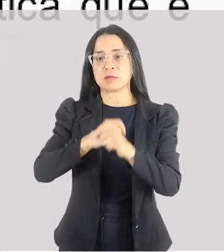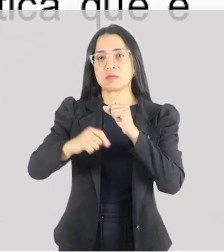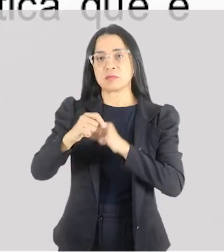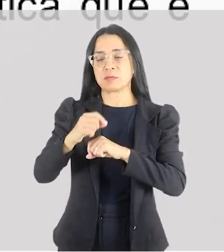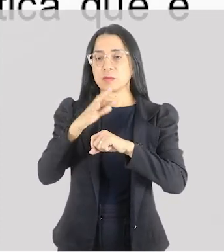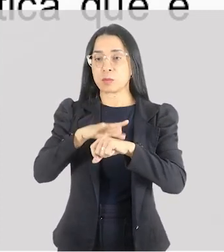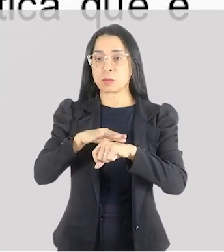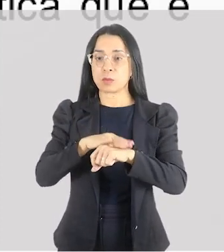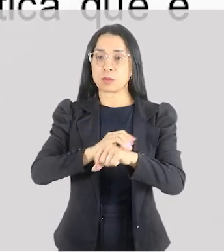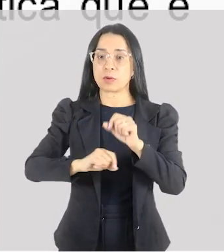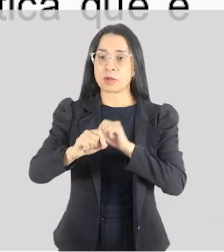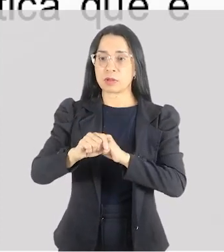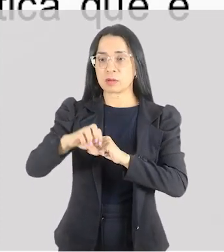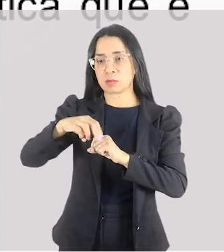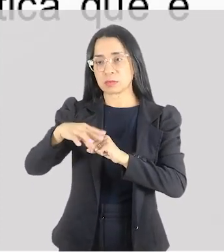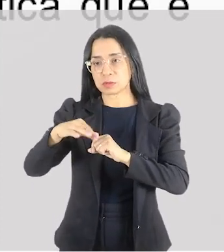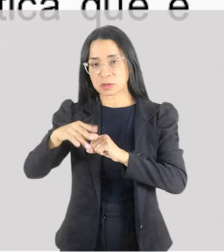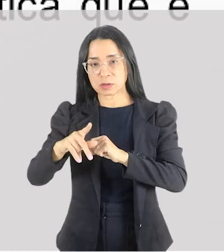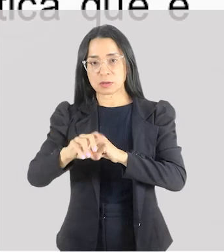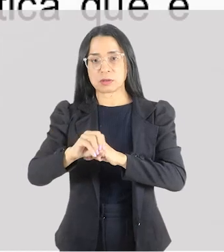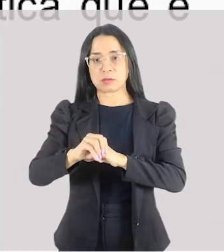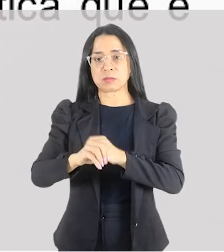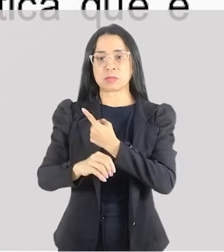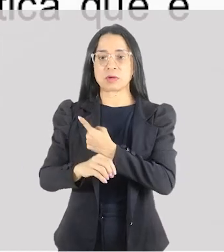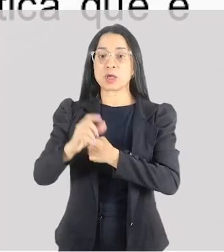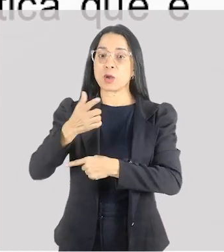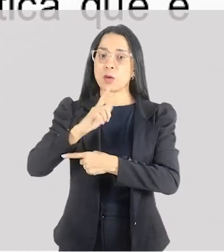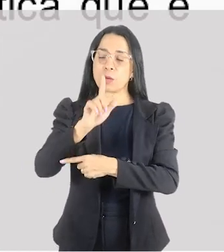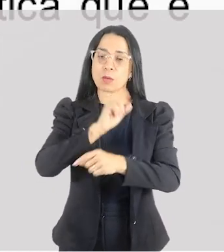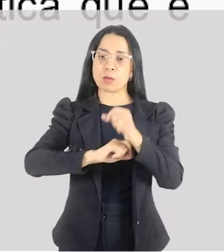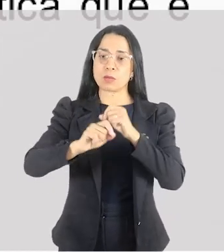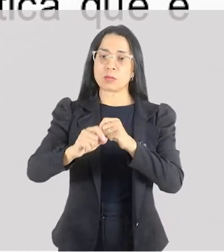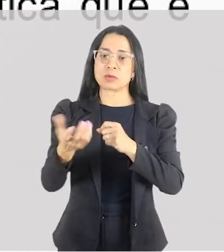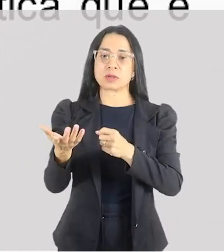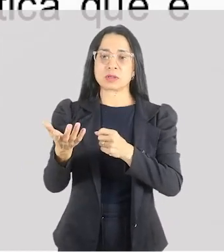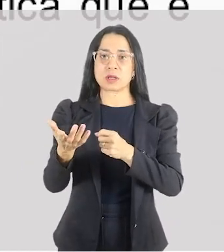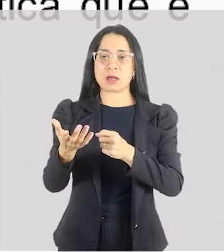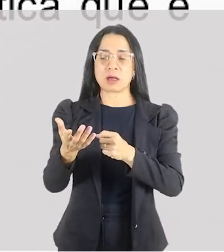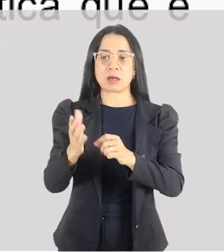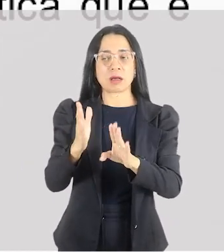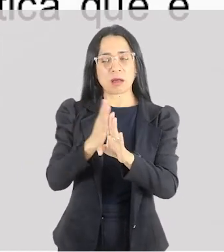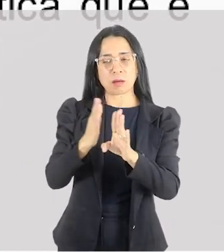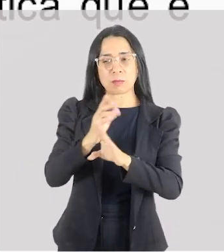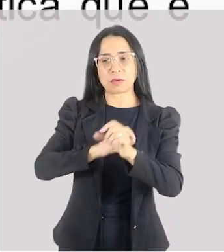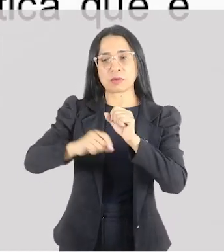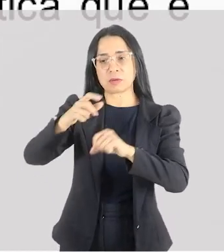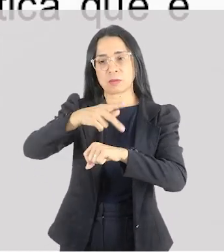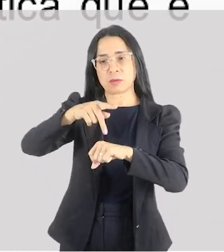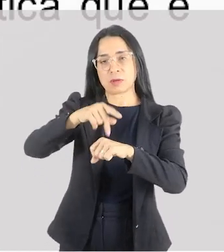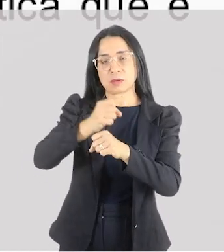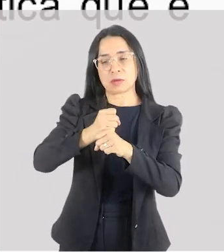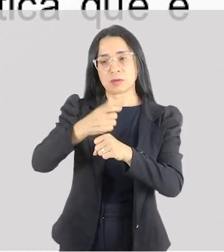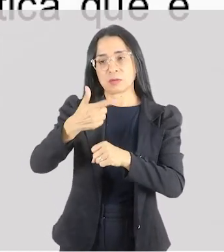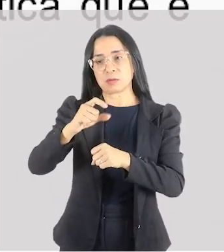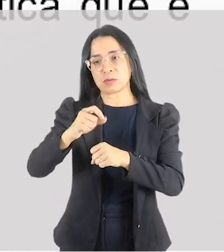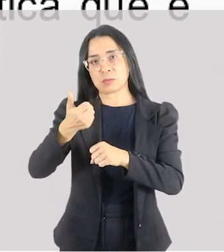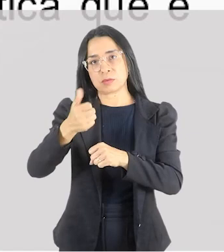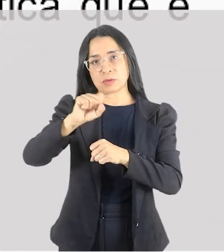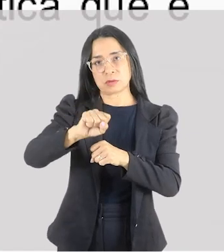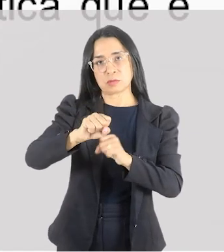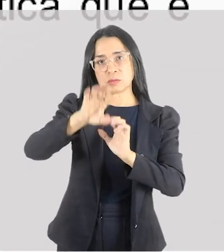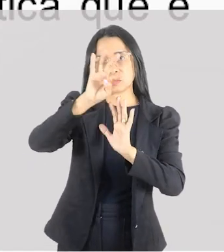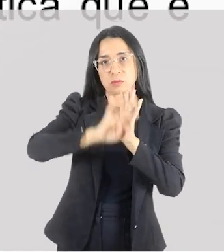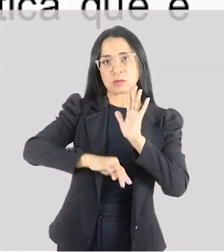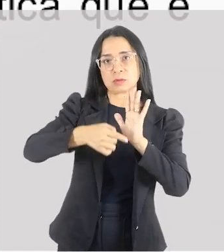2018. Após os índices de cobertura vacinal caírem em 2017. Ministério da Saúde, tarará. O texto trata de